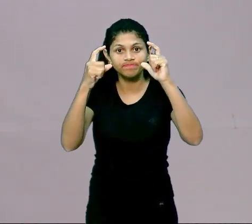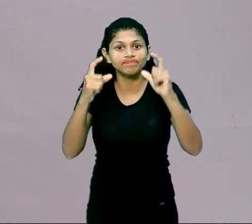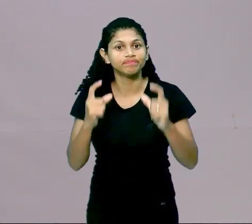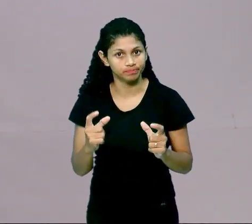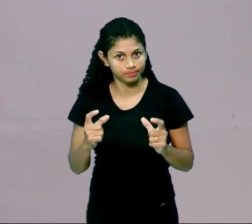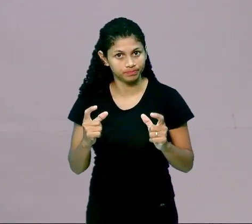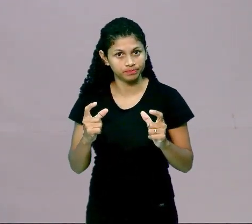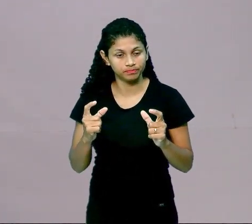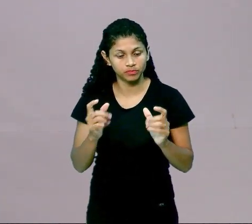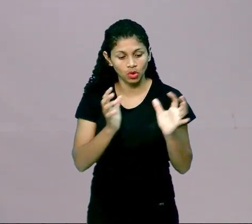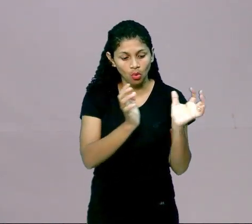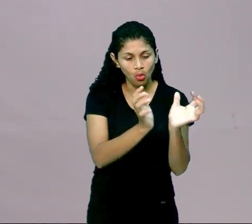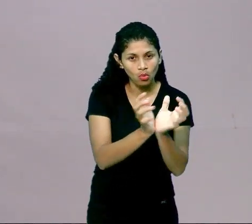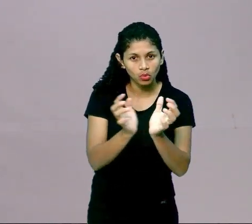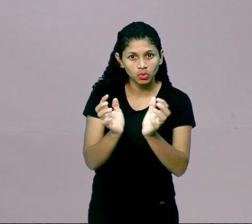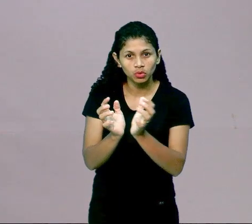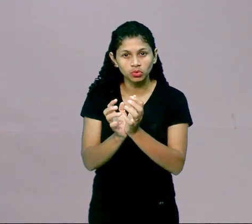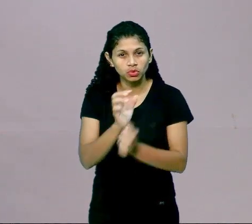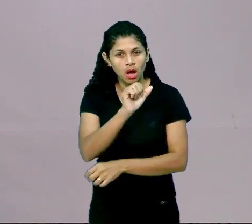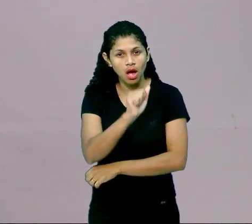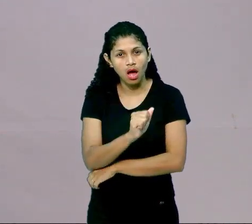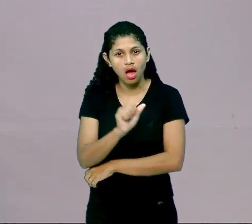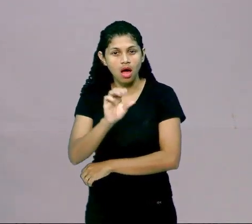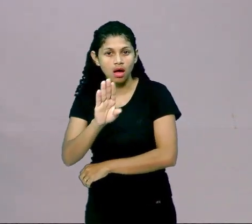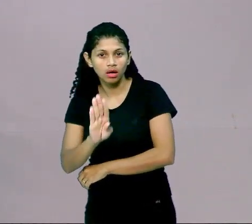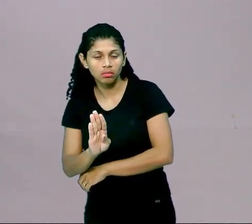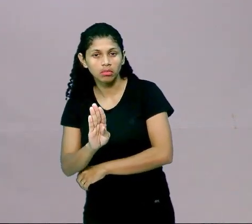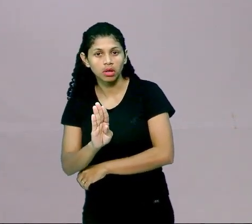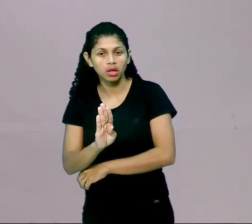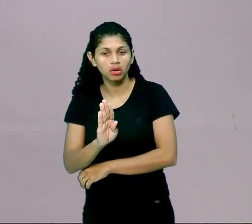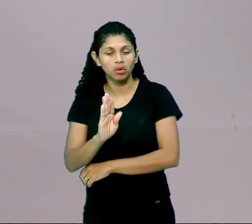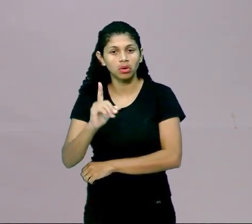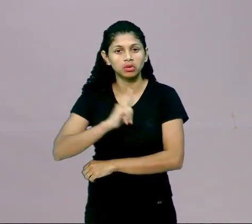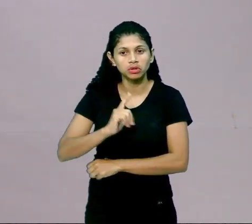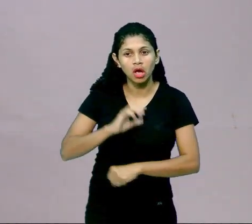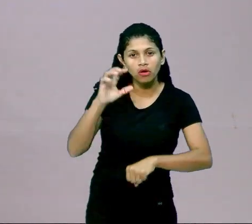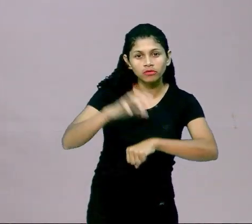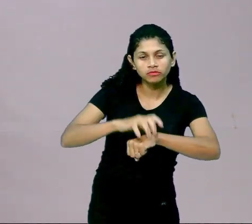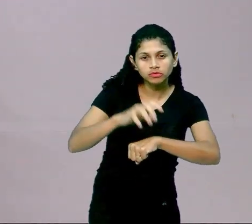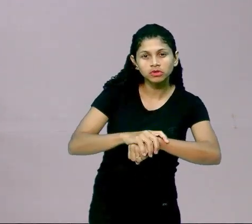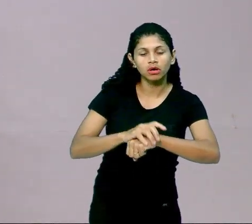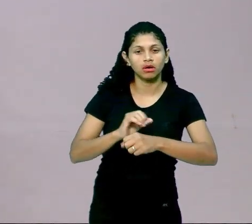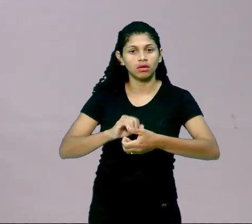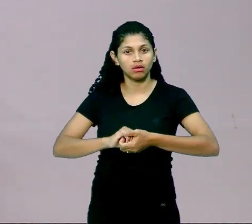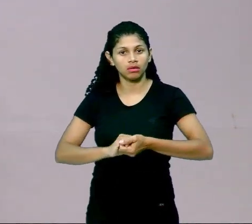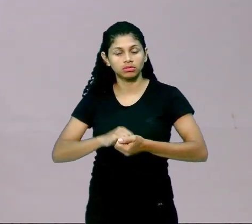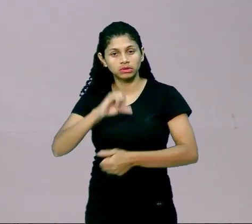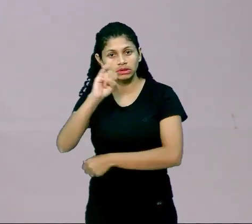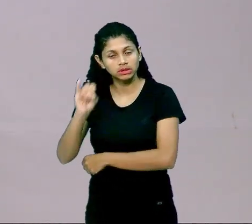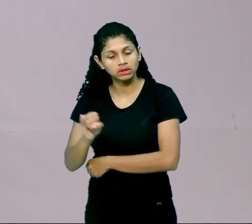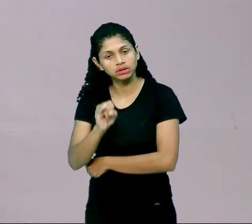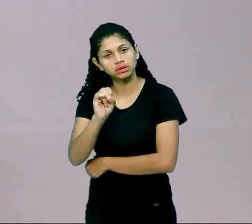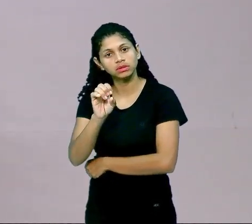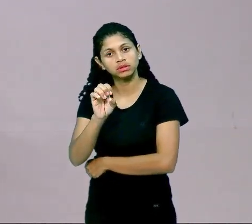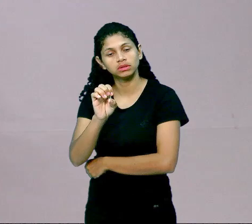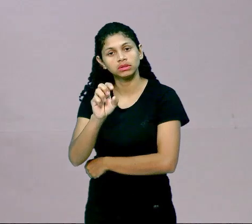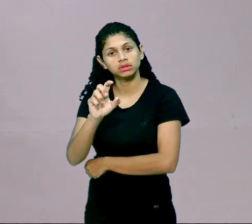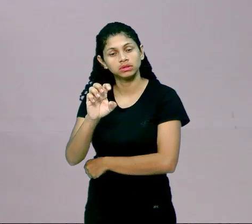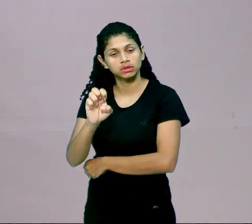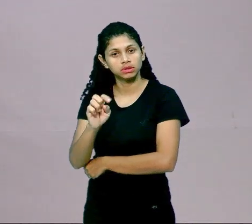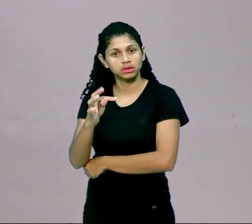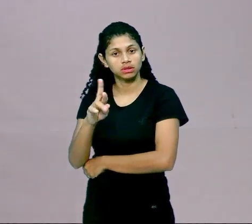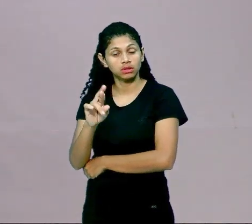dos conjuntos A e B, onde tem função, as geratrizes, então fica fácil da